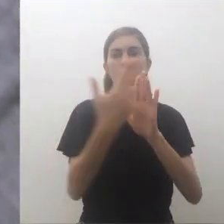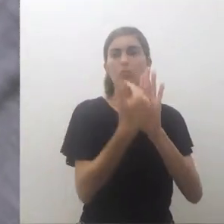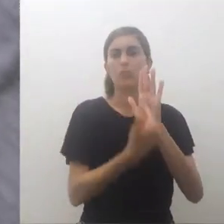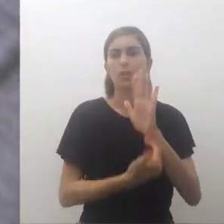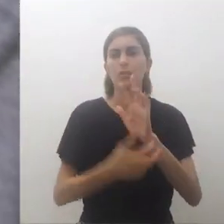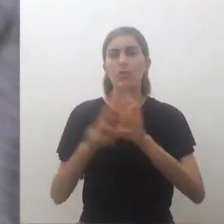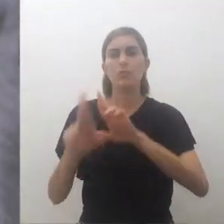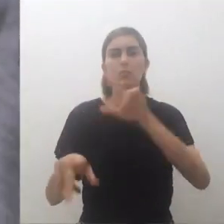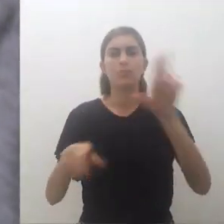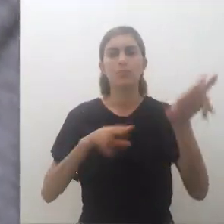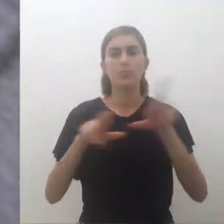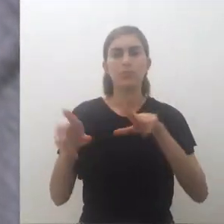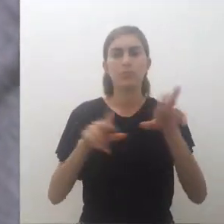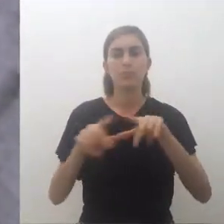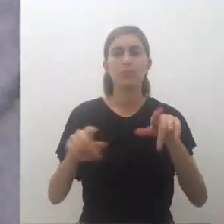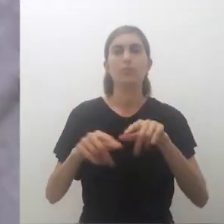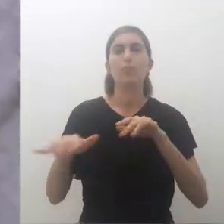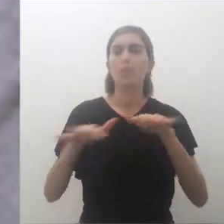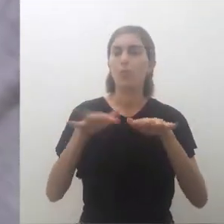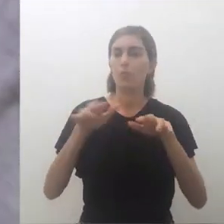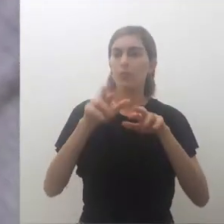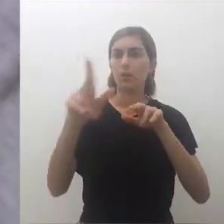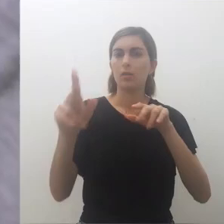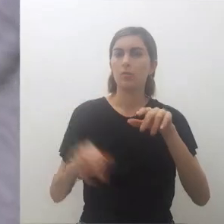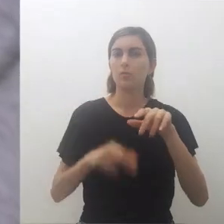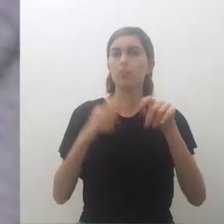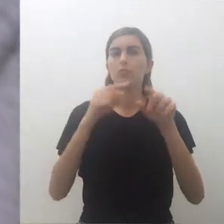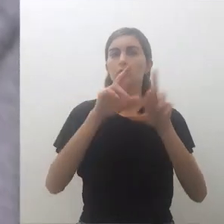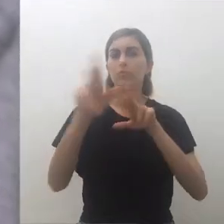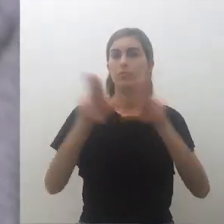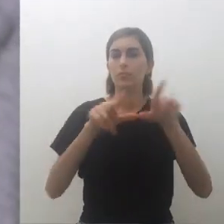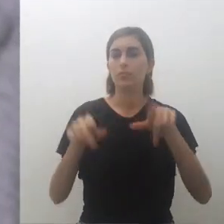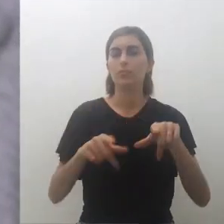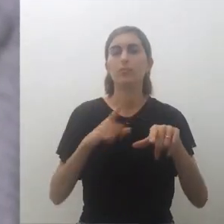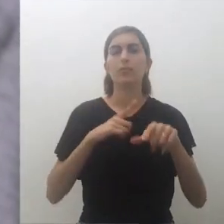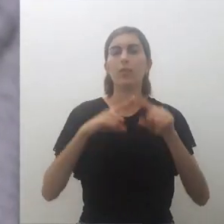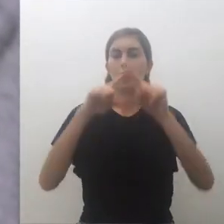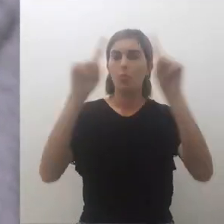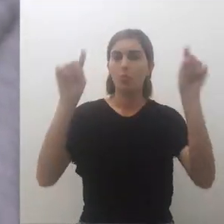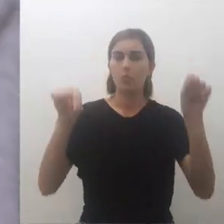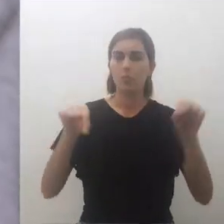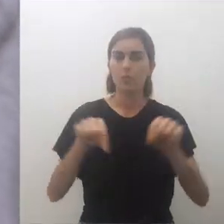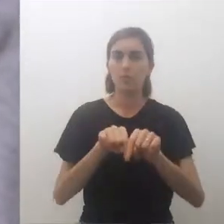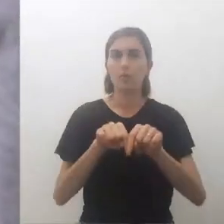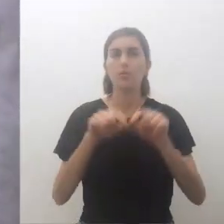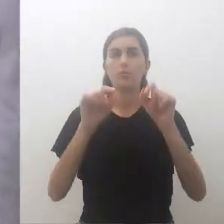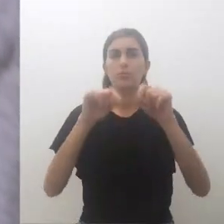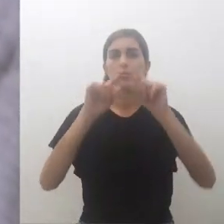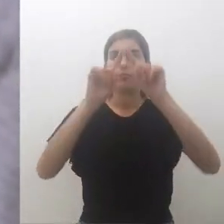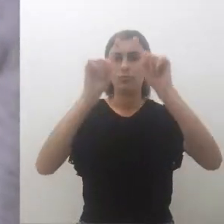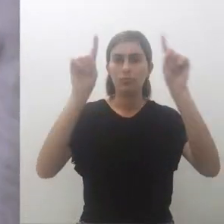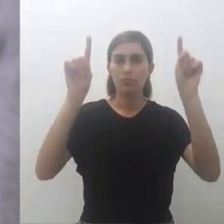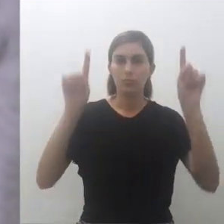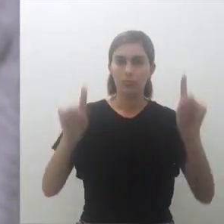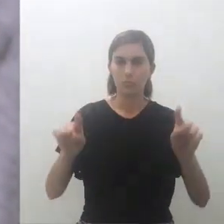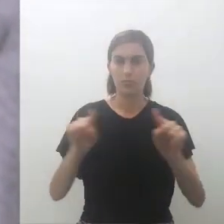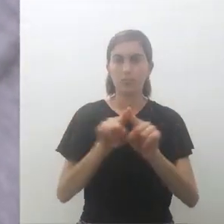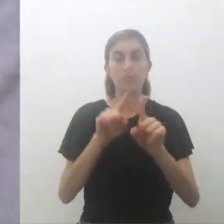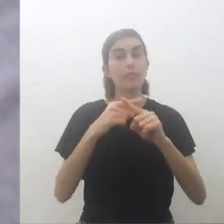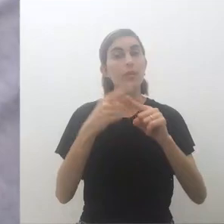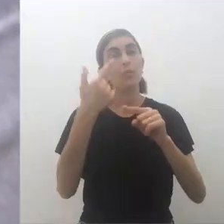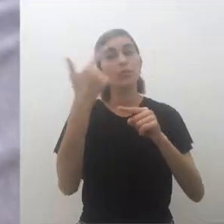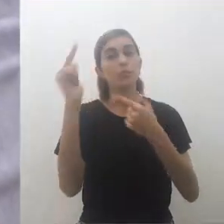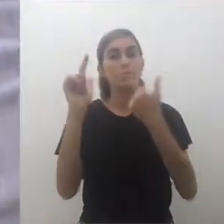até pela continuidade do movimento. Existe um elemento quadrado aqui que dá uma estaticidade, mas todos os